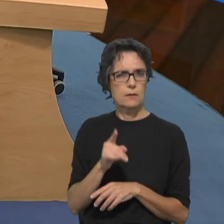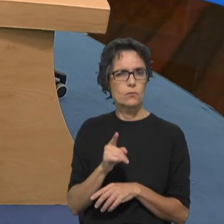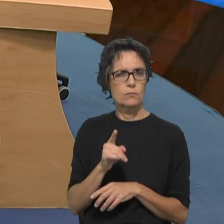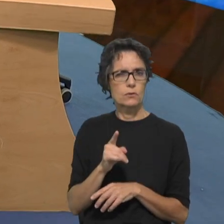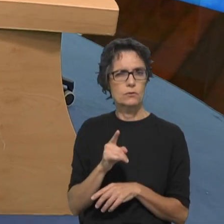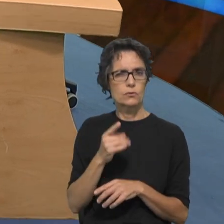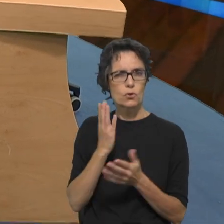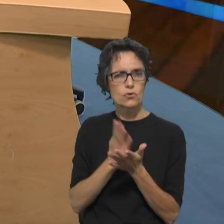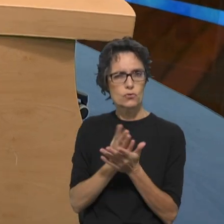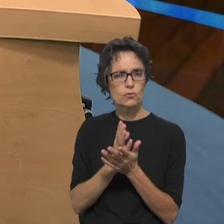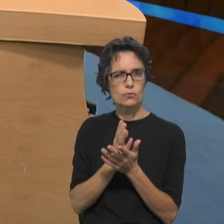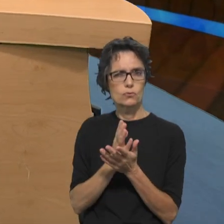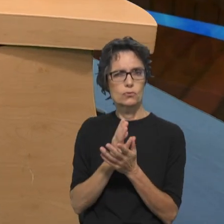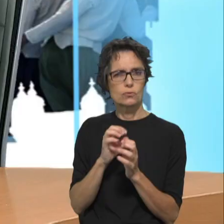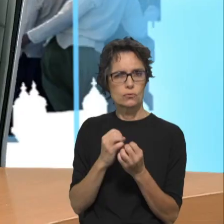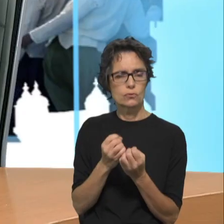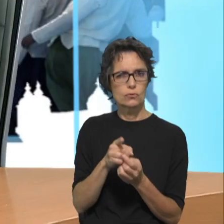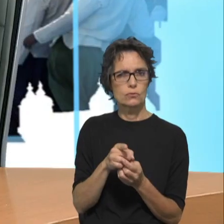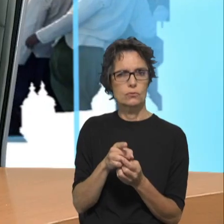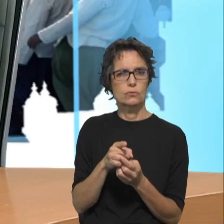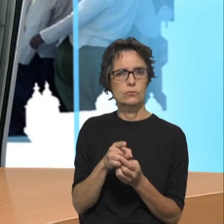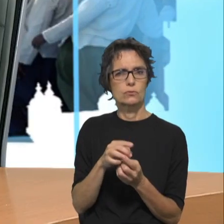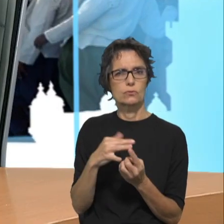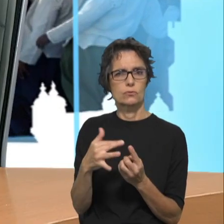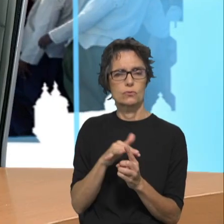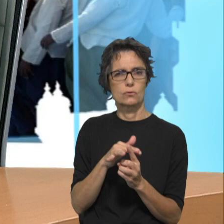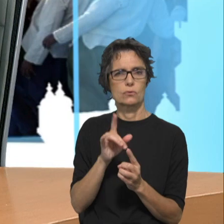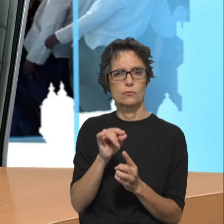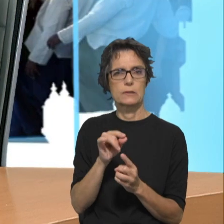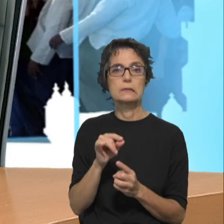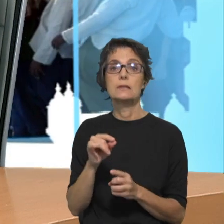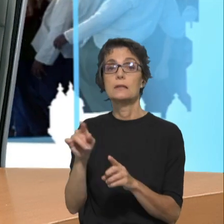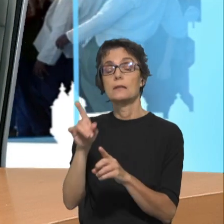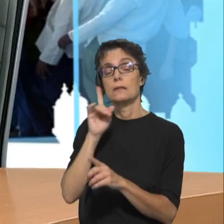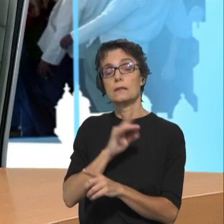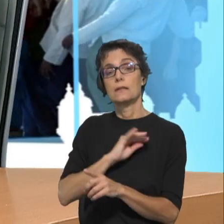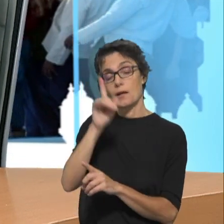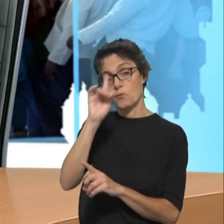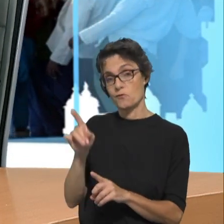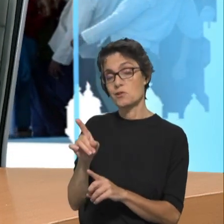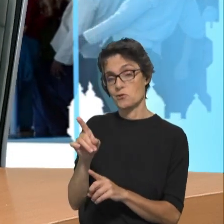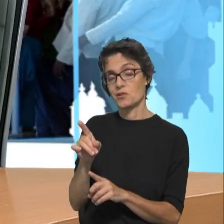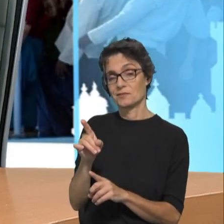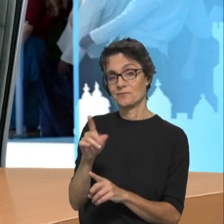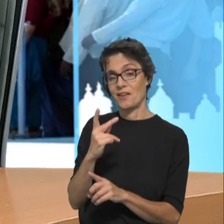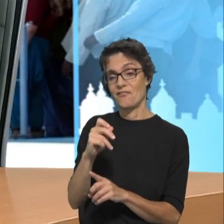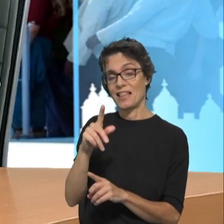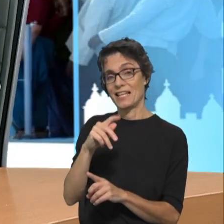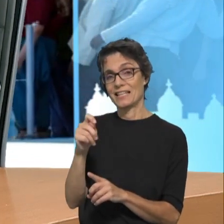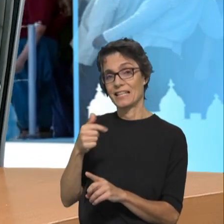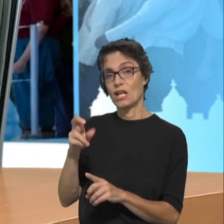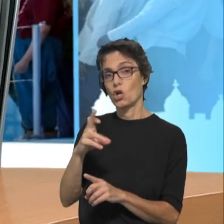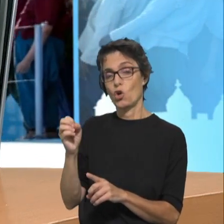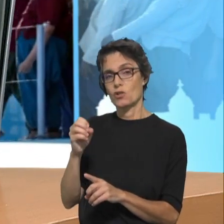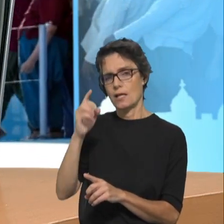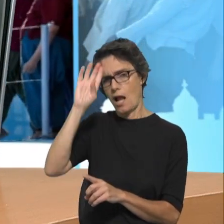estudos sociológicos? Porque a professora Maria João Valente Rosa está muito a par de tudo que é números. É a primeira conferência, não é? É a primeira